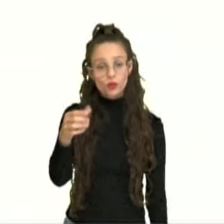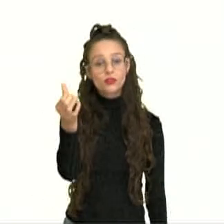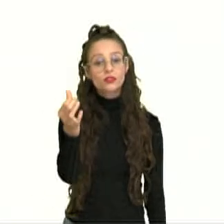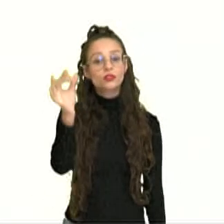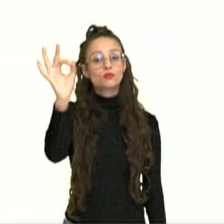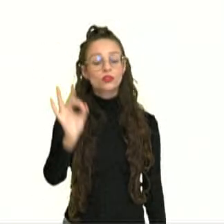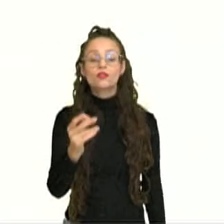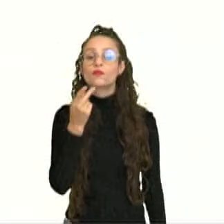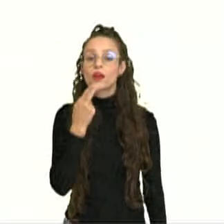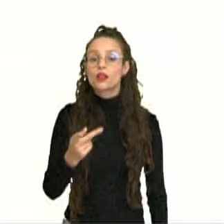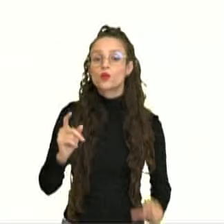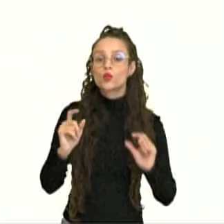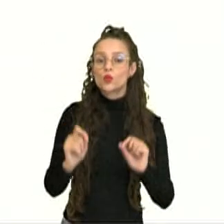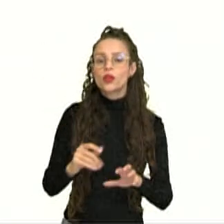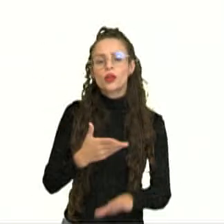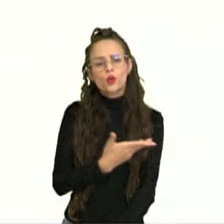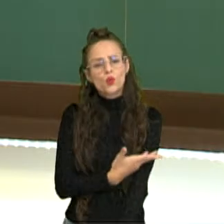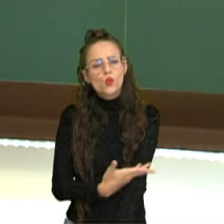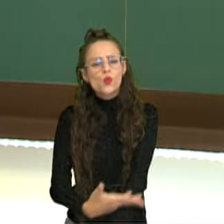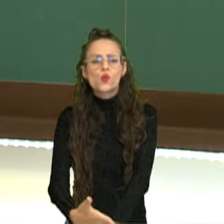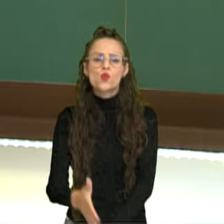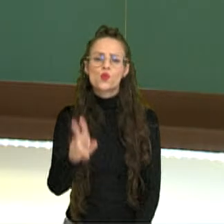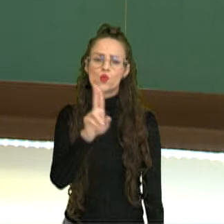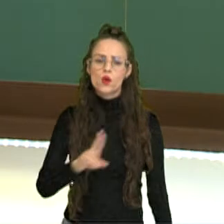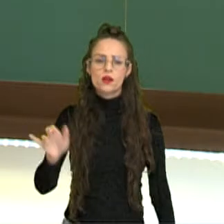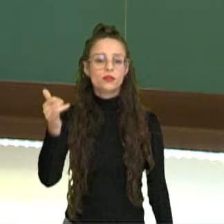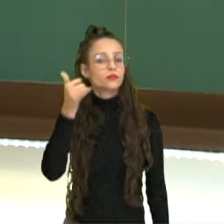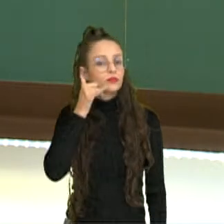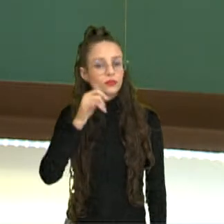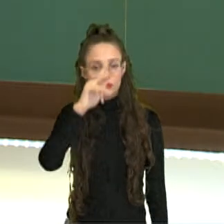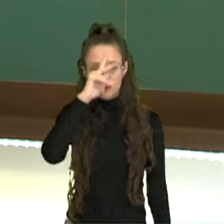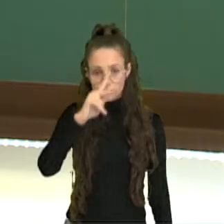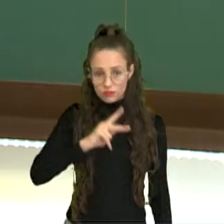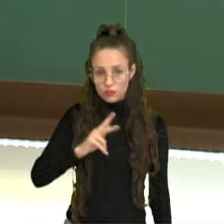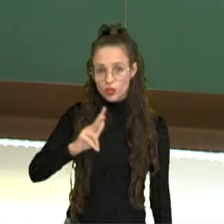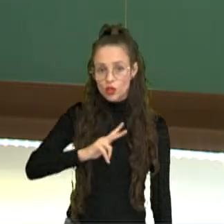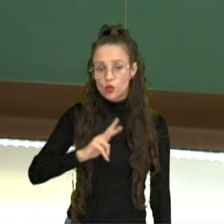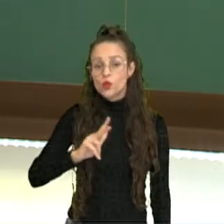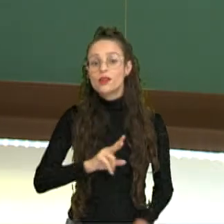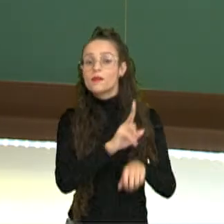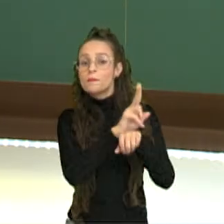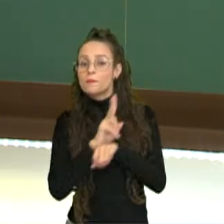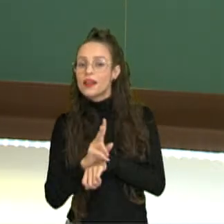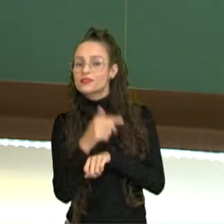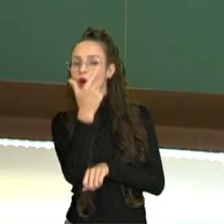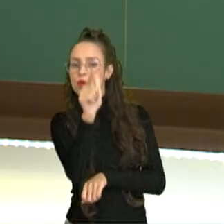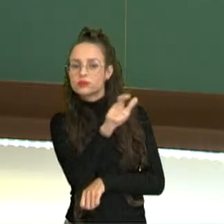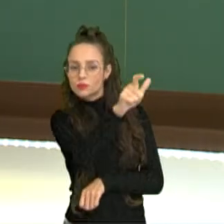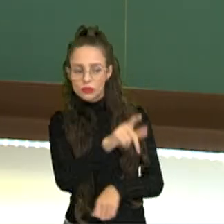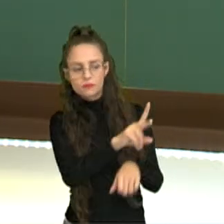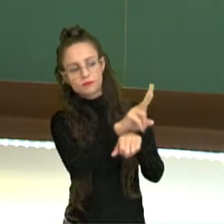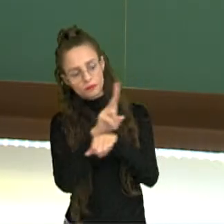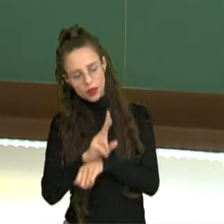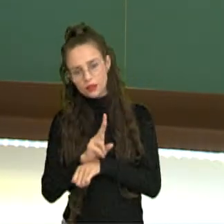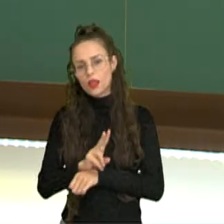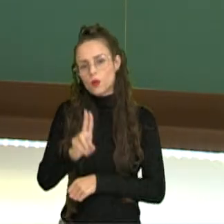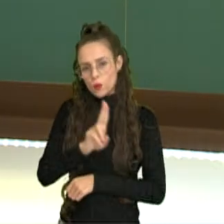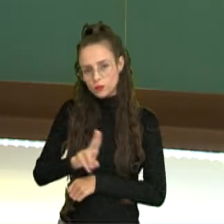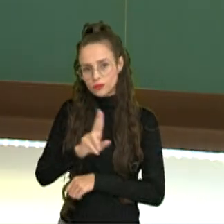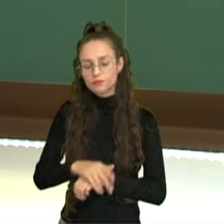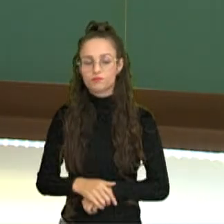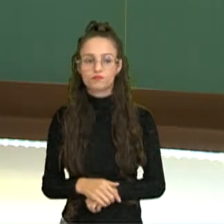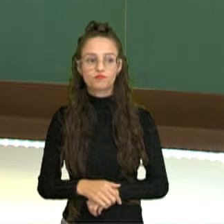16,6% alegaram que costumavam usar o telefone móvel celular de outra pessoa. Então, aqui nós temos